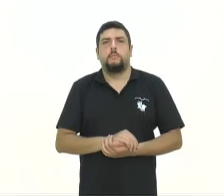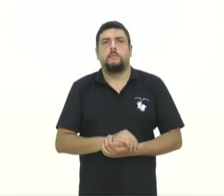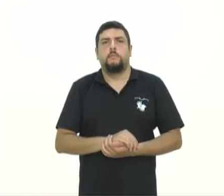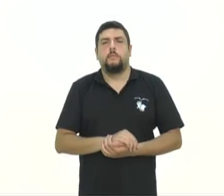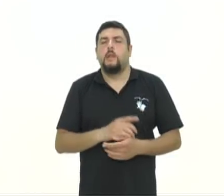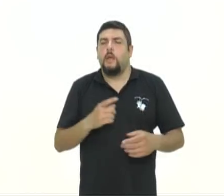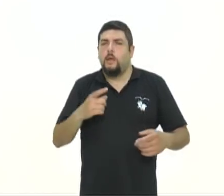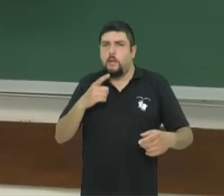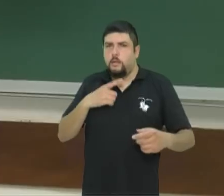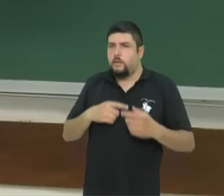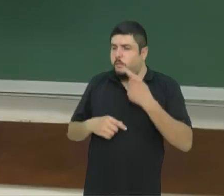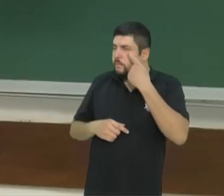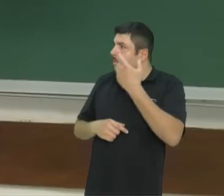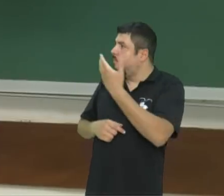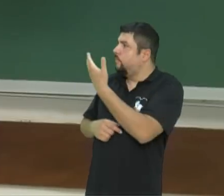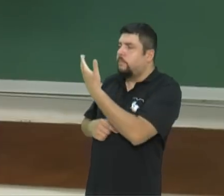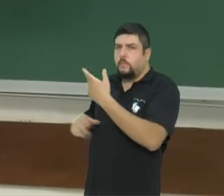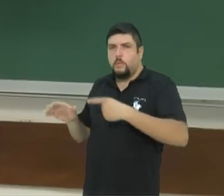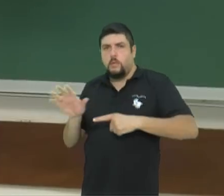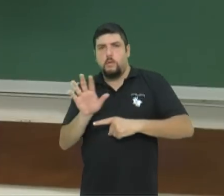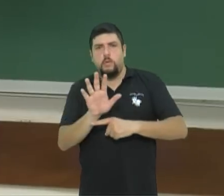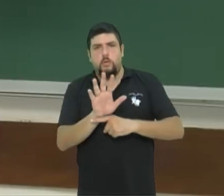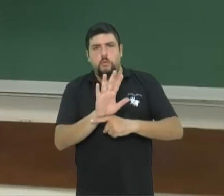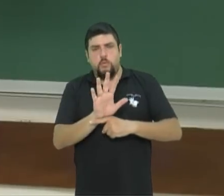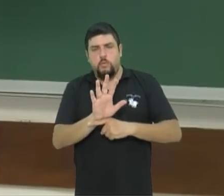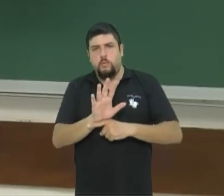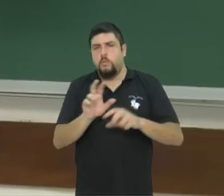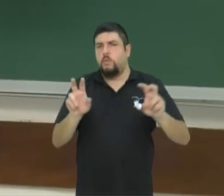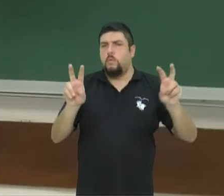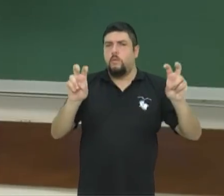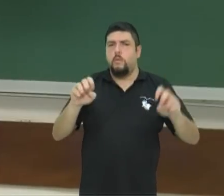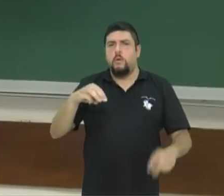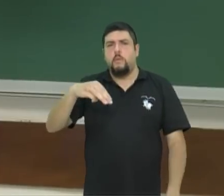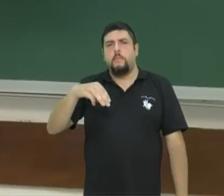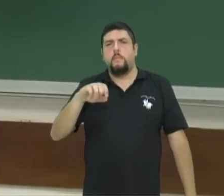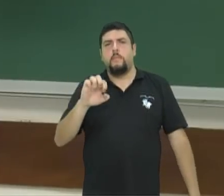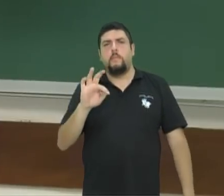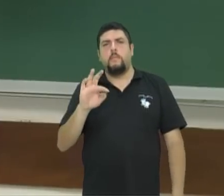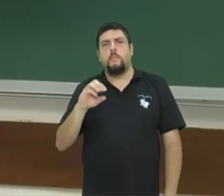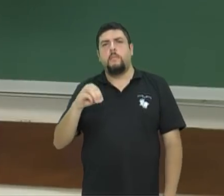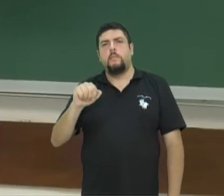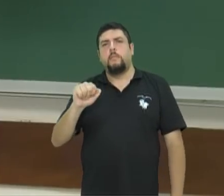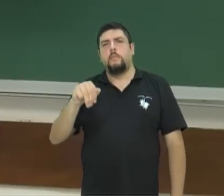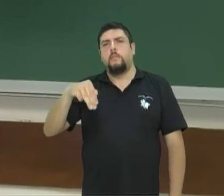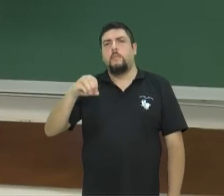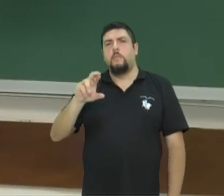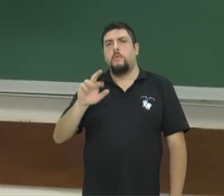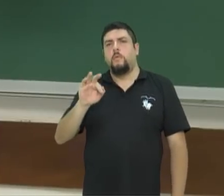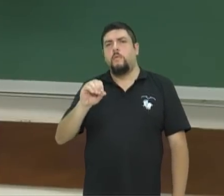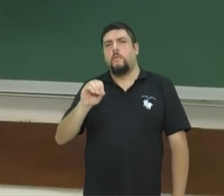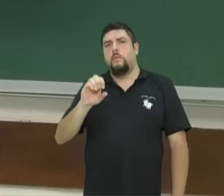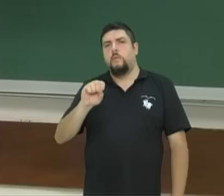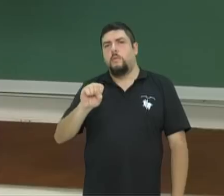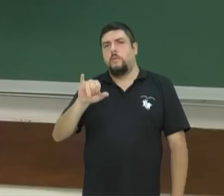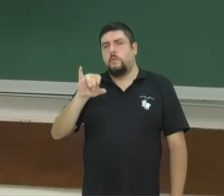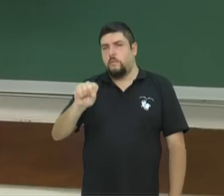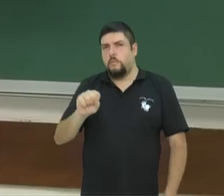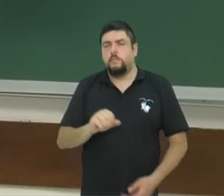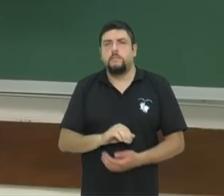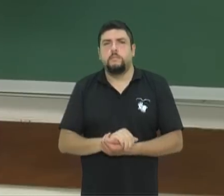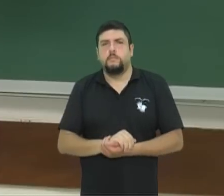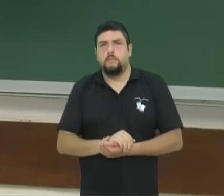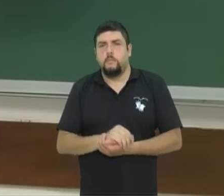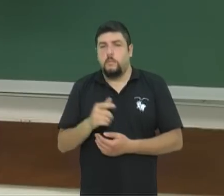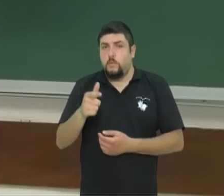Ovídio, né, numa obra chamada Metamorfoses. Eu vou ler para vocês aqui a última explicação, a última frase, vamos